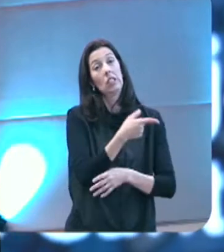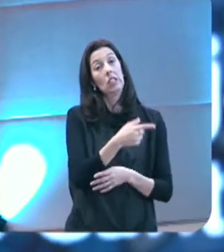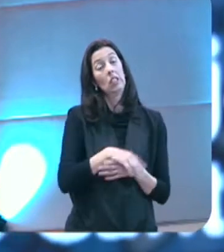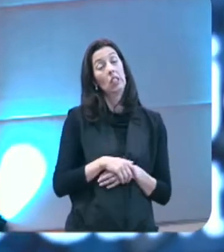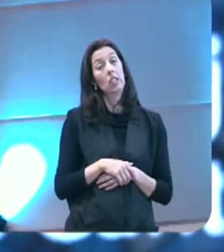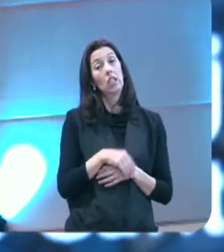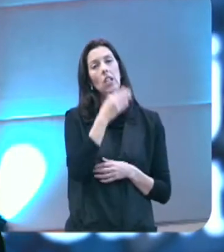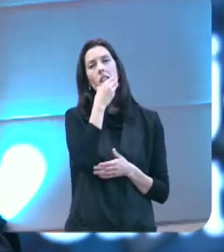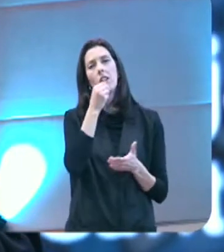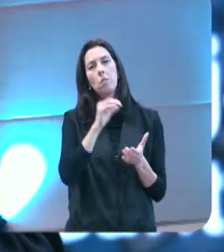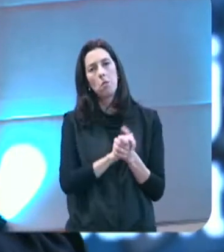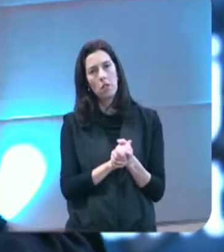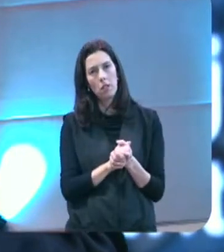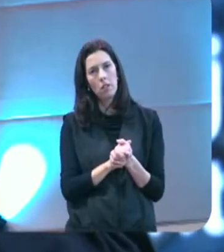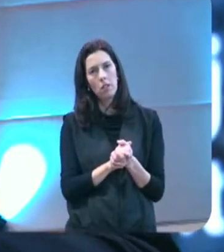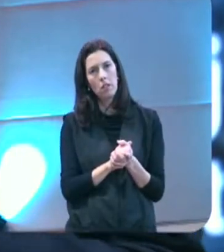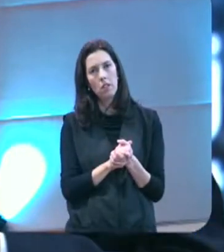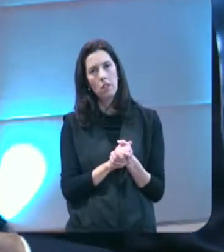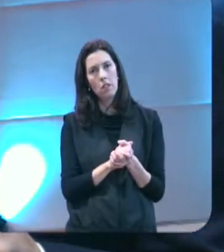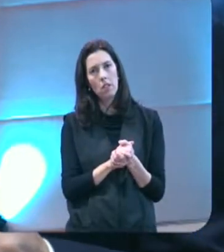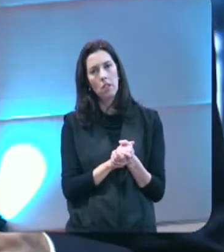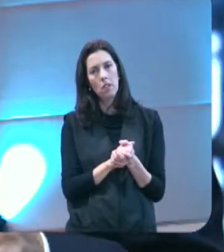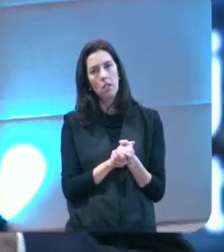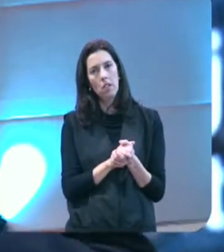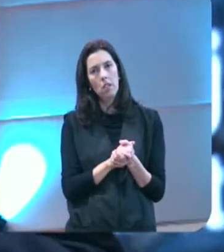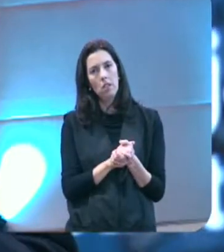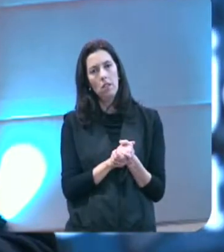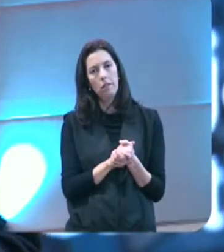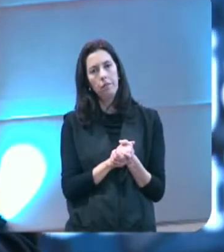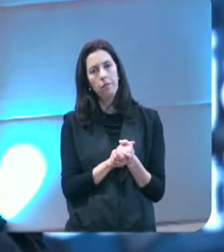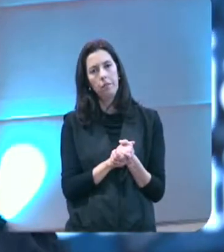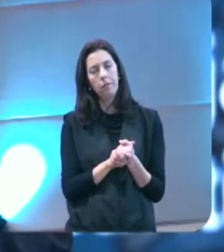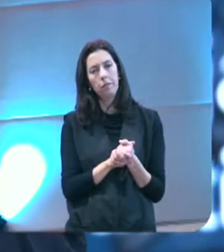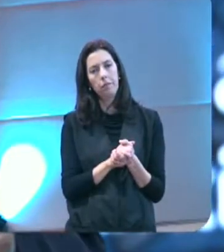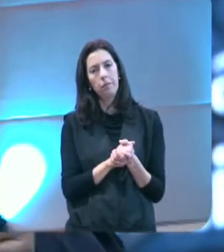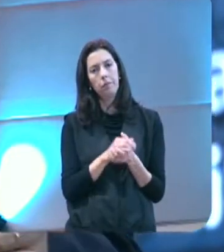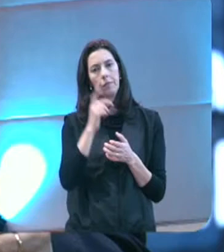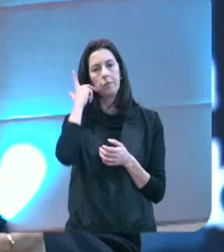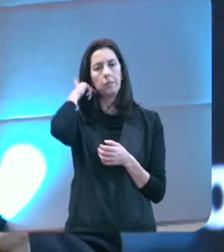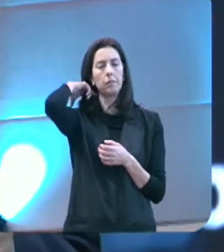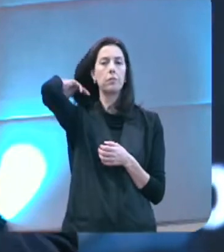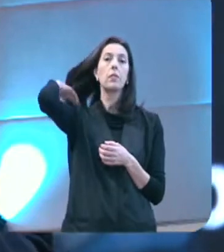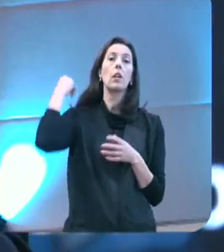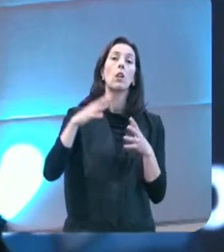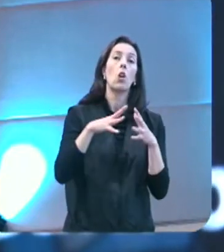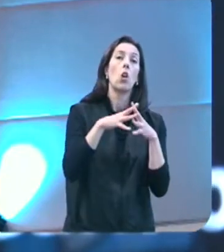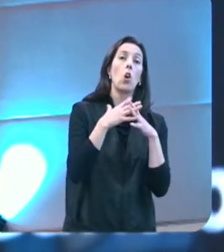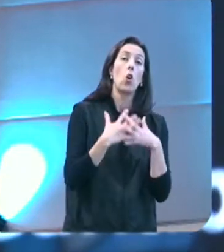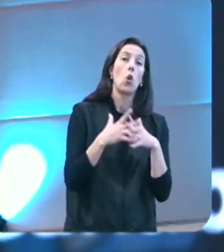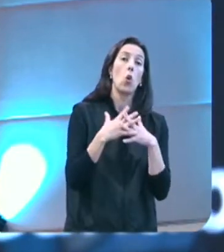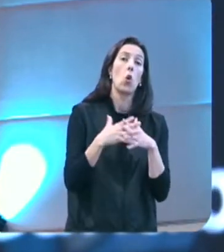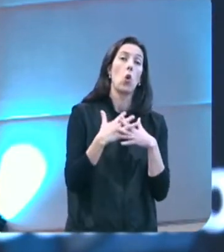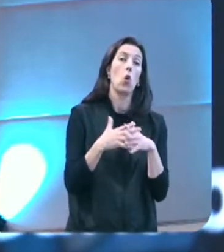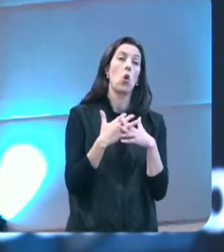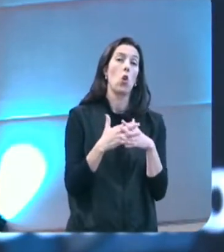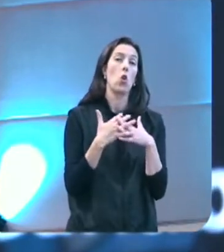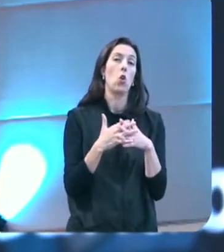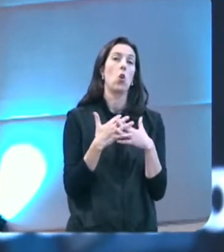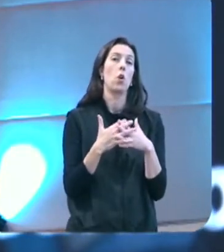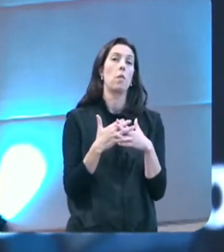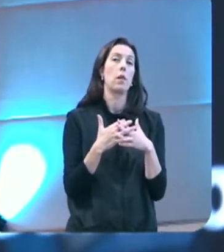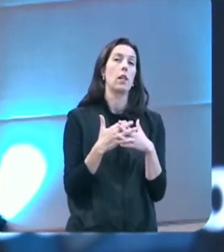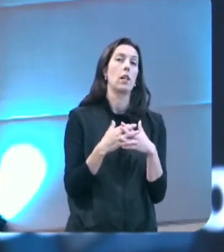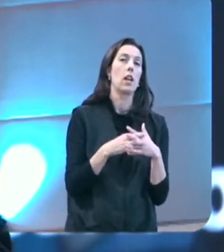E o marido, como pessoa pública, era-lhe complicado que a mulher fizesse parte de uma